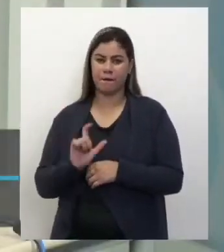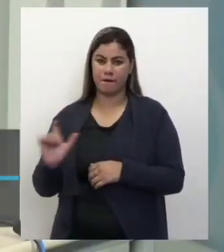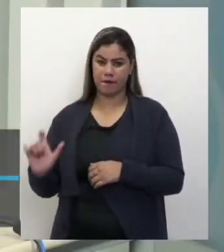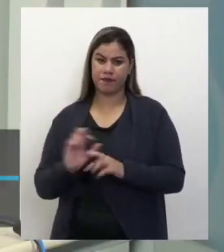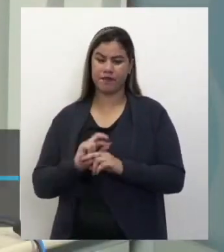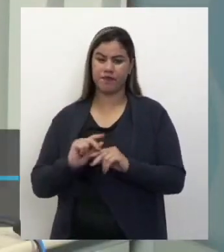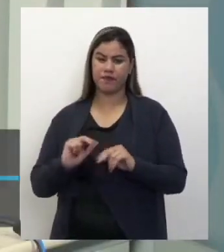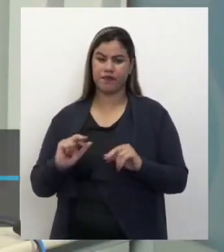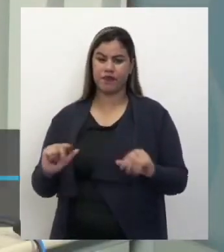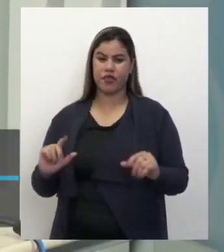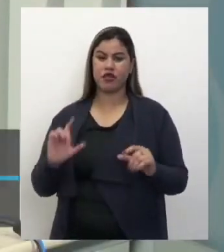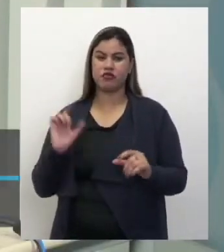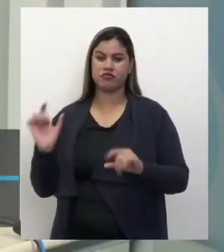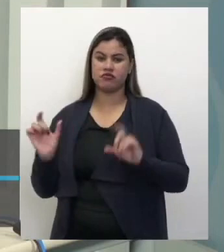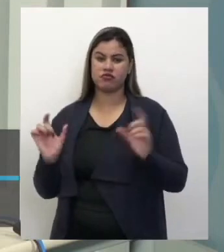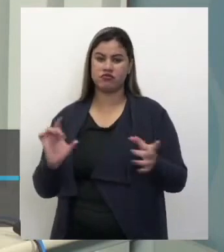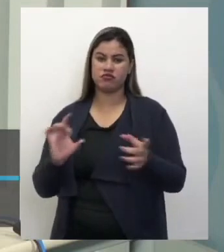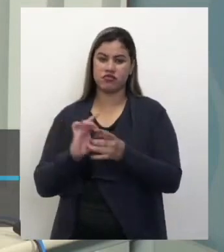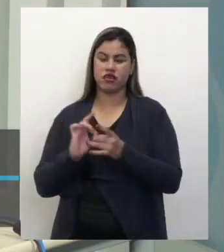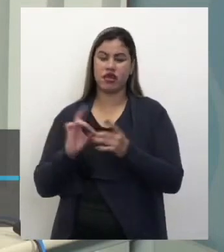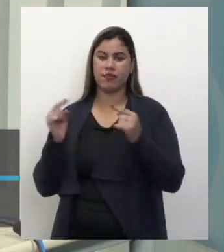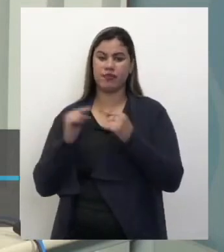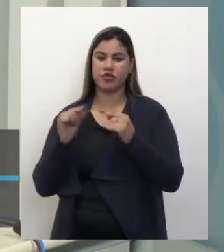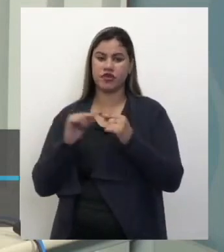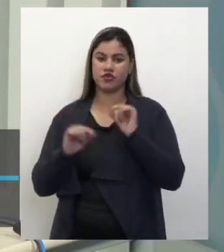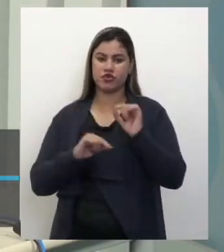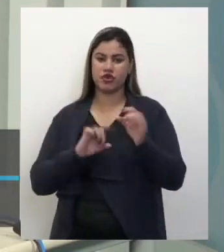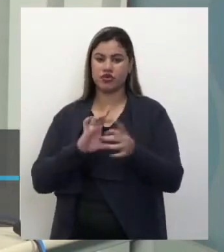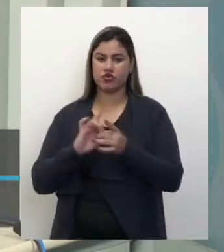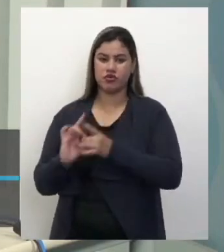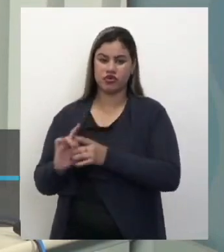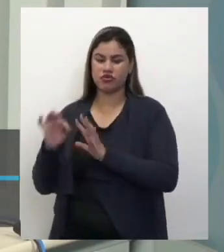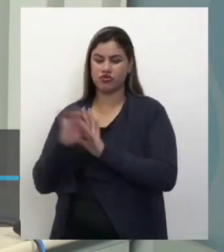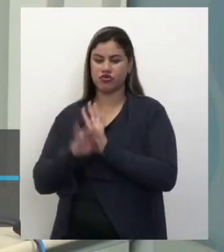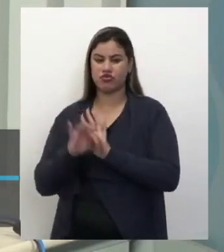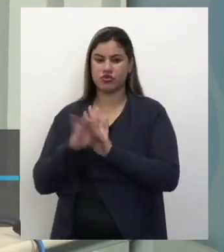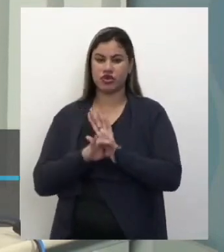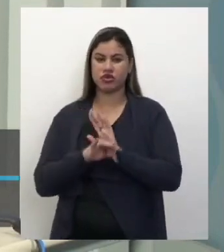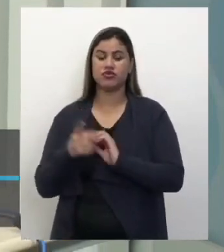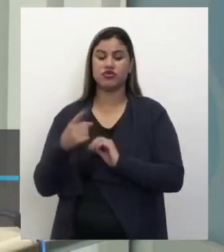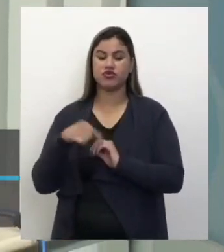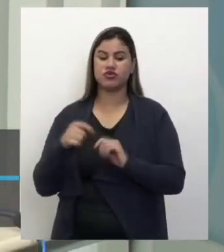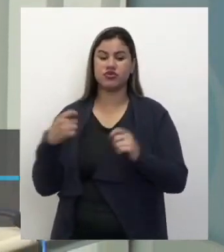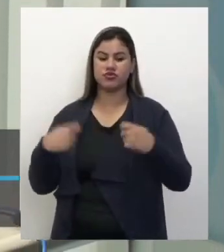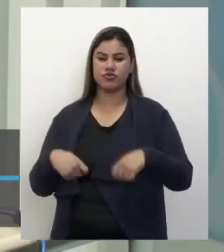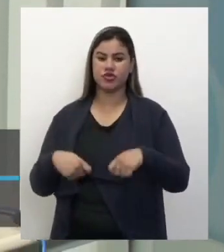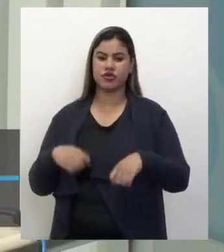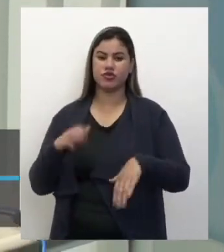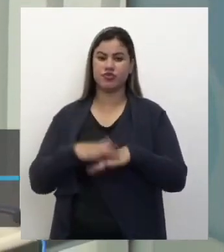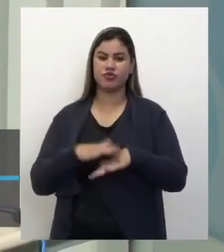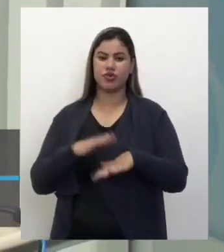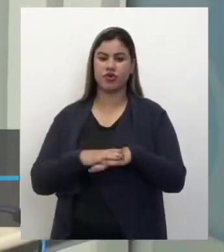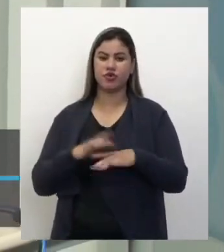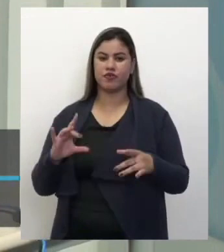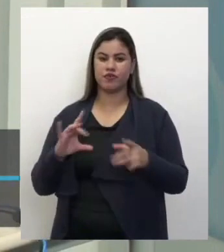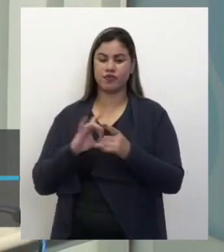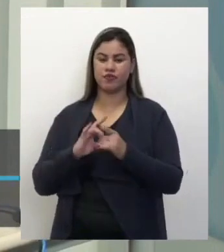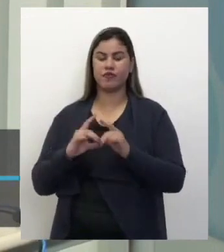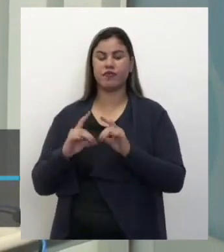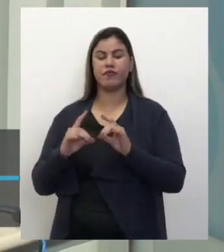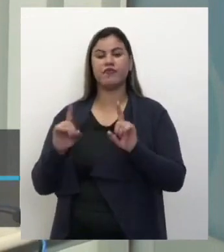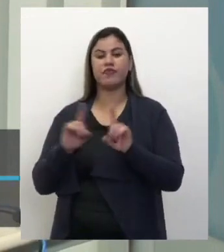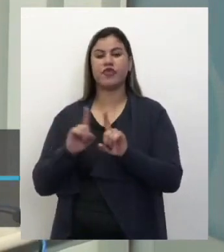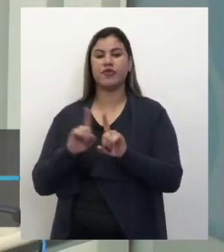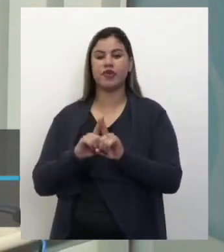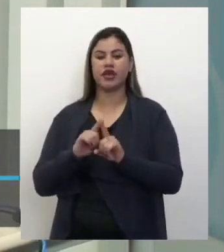aparecem para poder dar elo ao texto. E assim, nós precisamos das conjunções e dos articuladores.